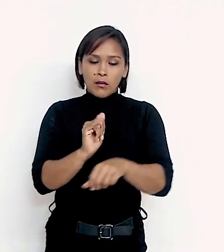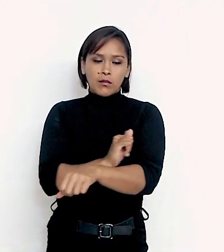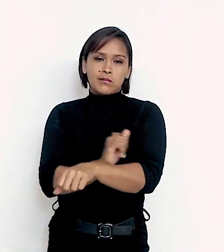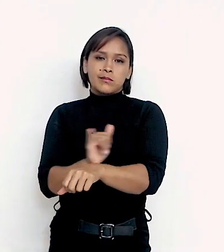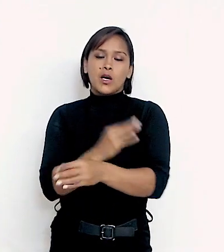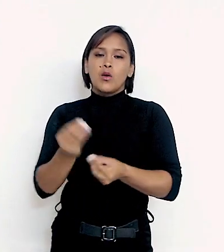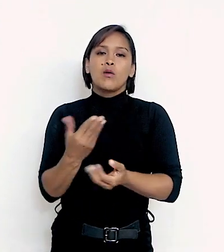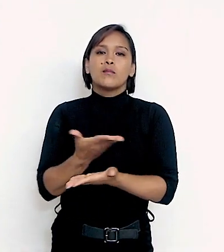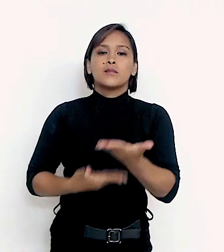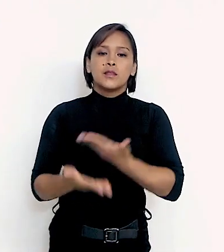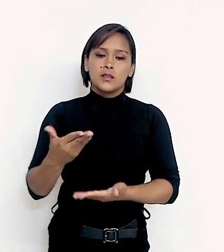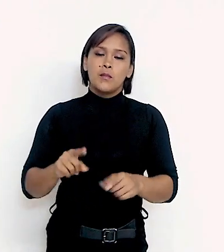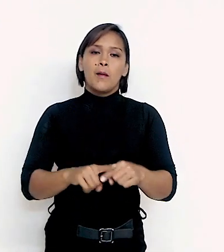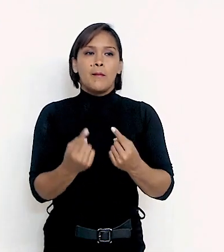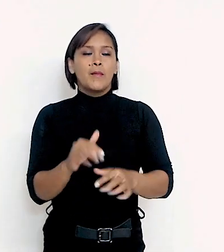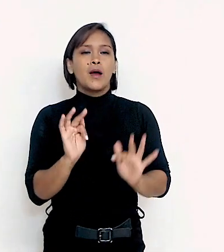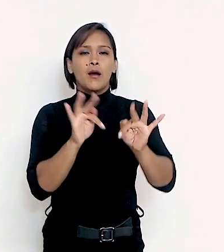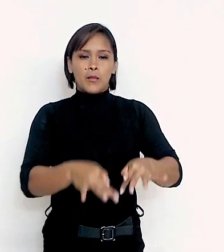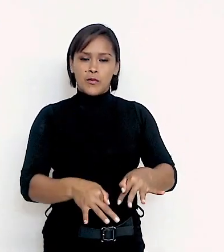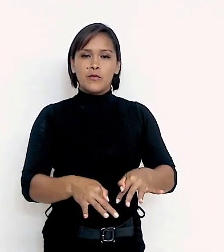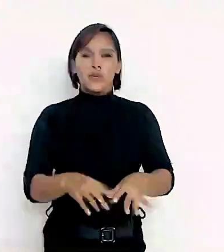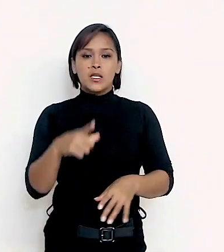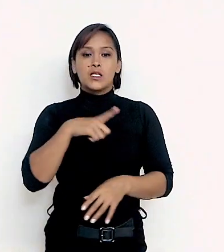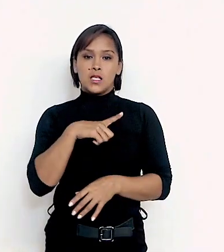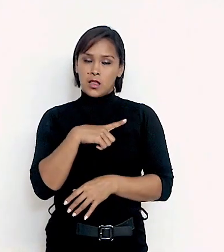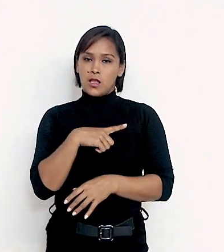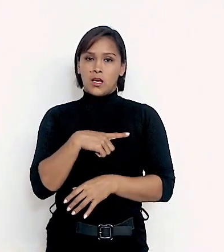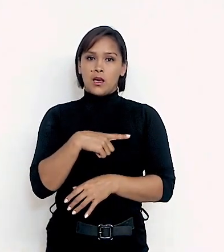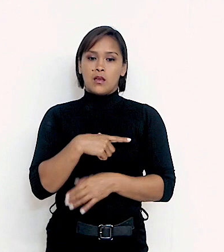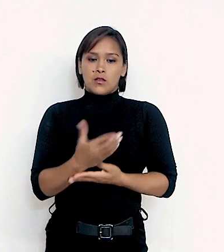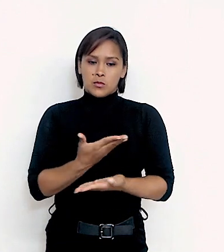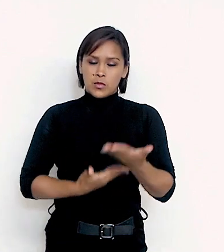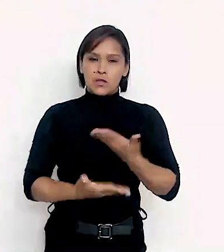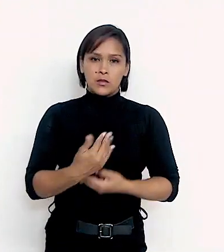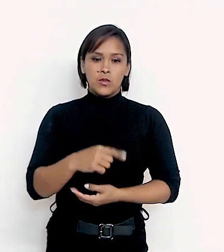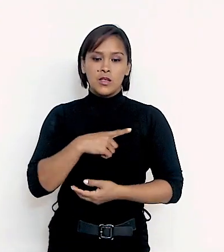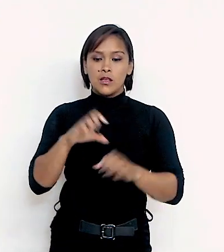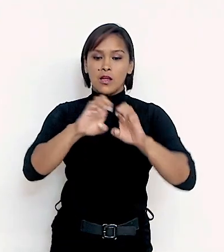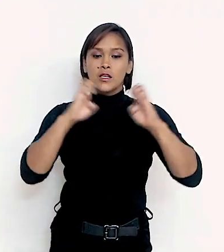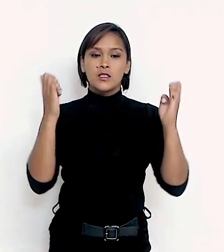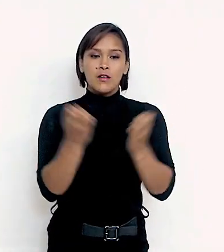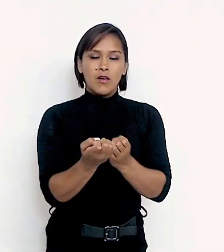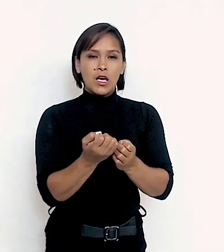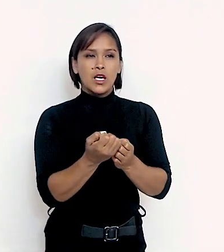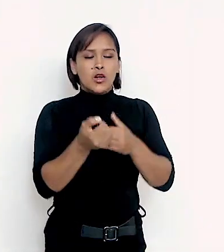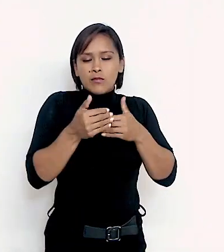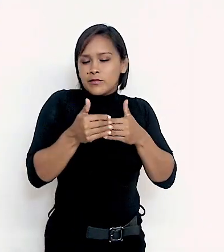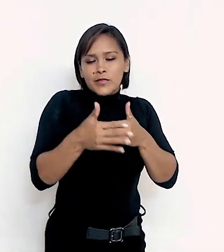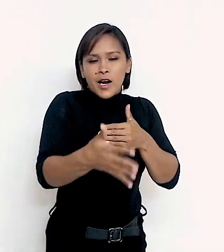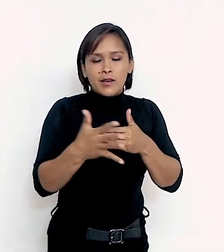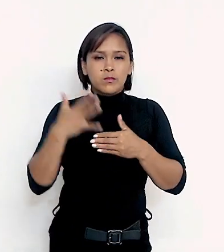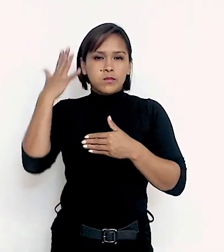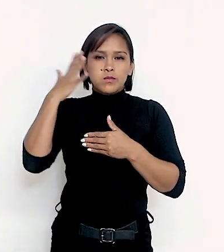participar exatamente mas da última vez nós inclusive participam são varias você tem nesse nesse o seminário tem umas